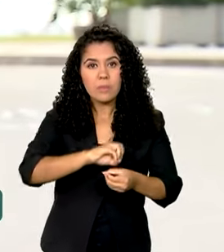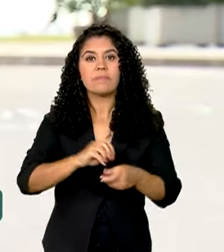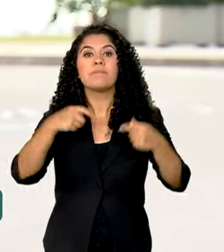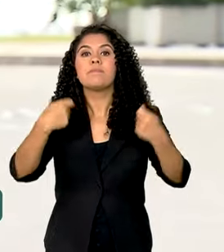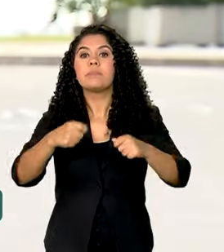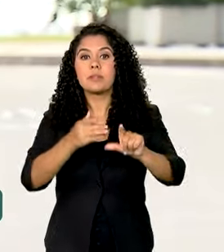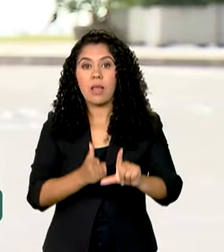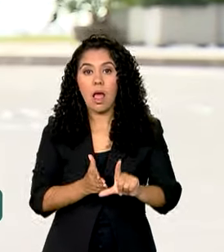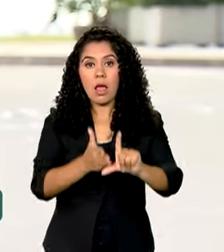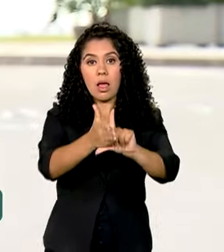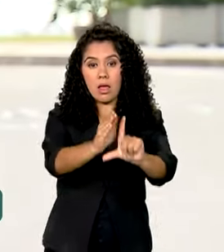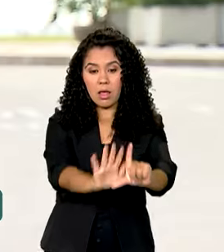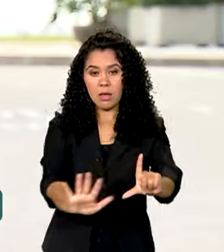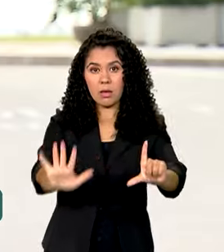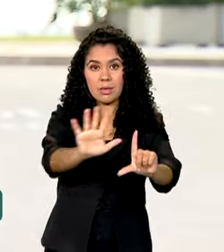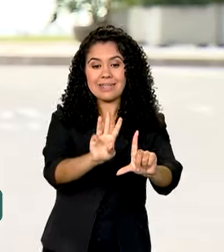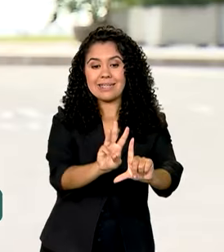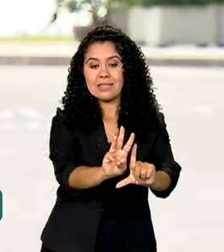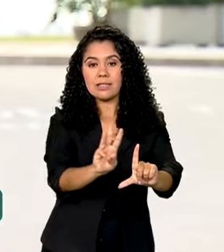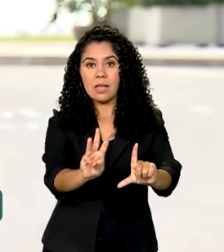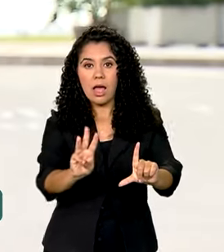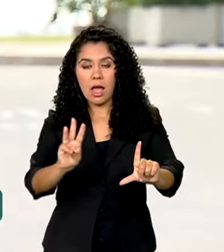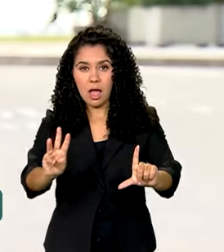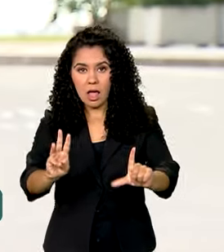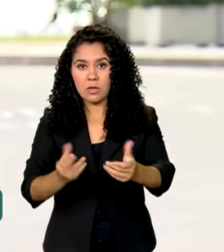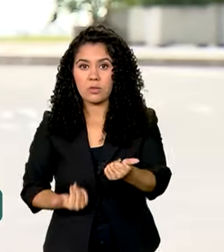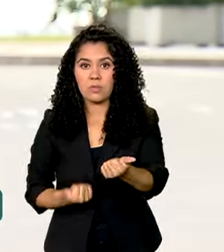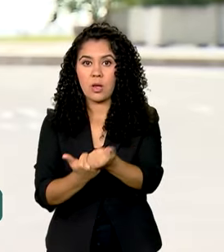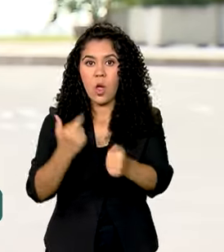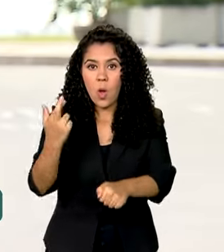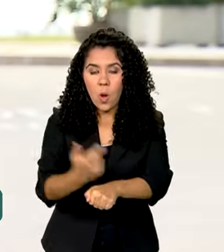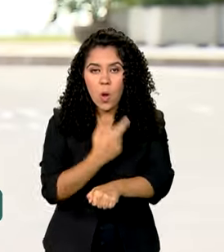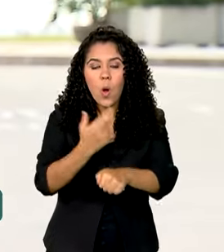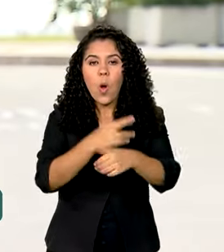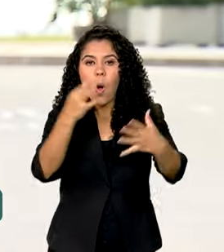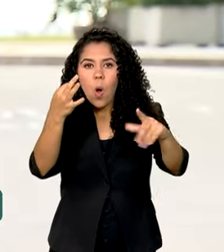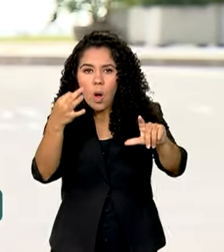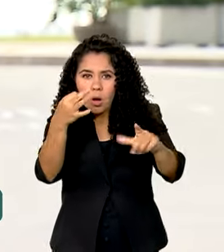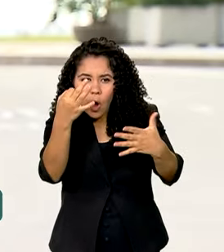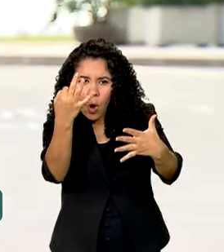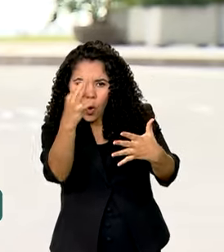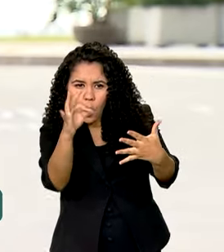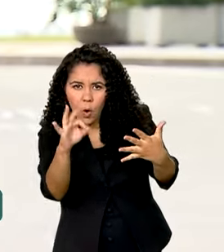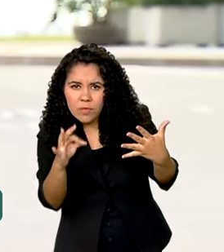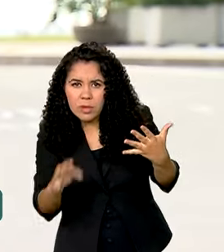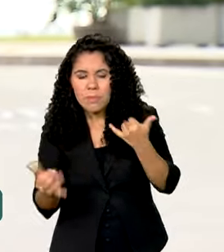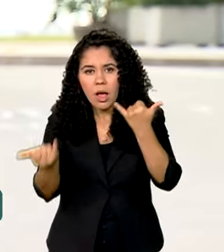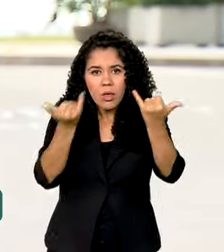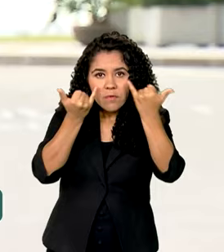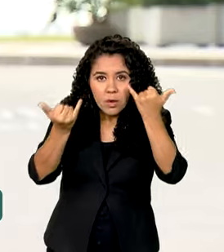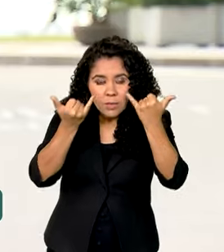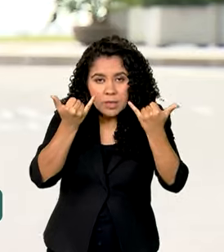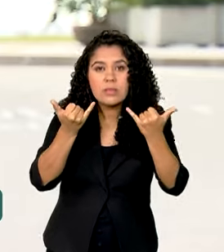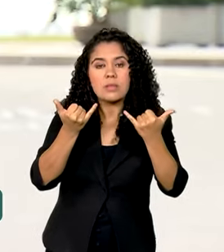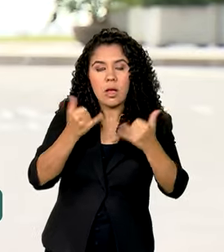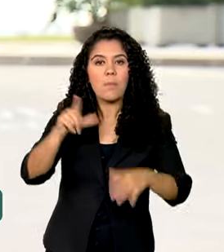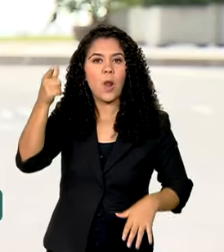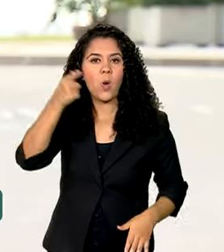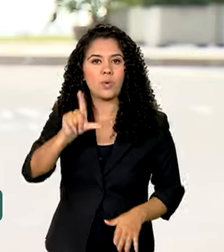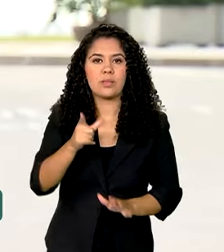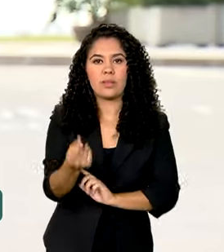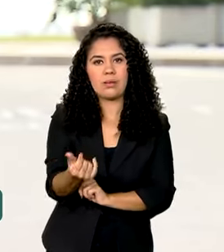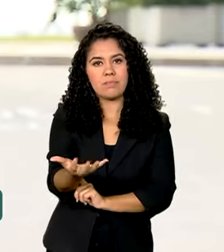do Auxílio Reconstrução, confirmar os dados repassados pelas prefeituras para terem acesso ao benefício de